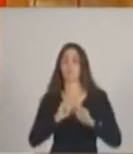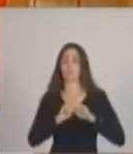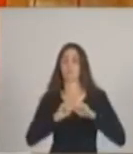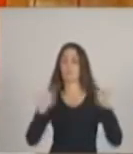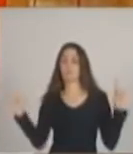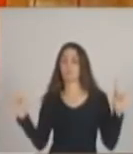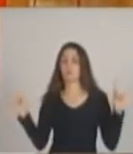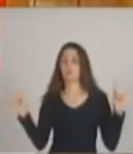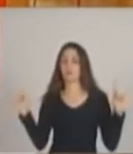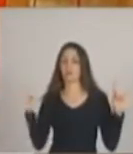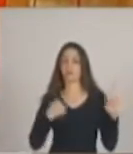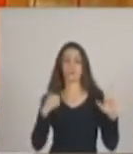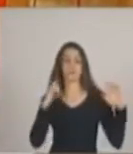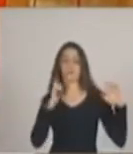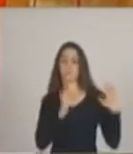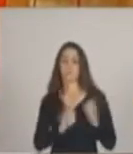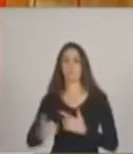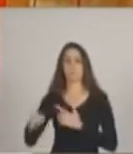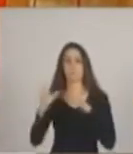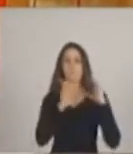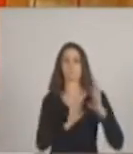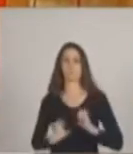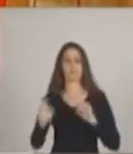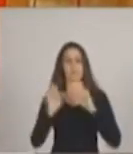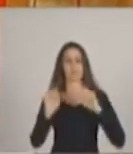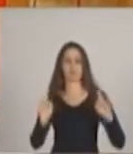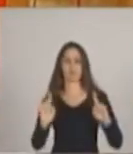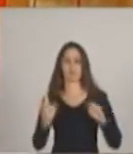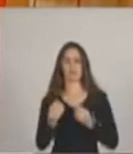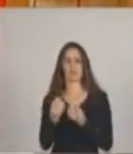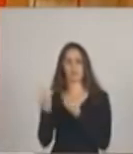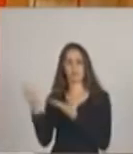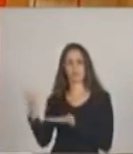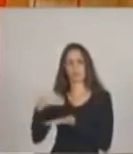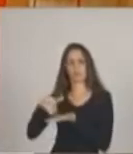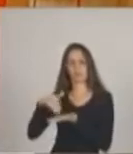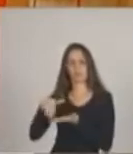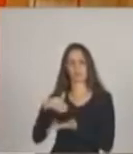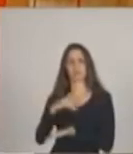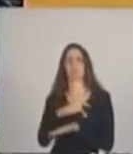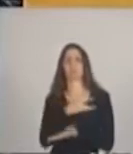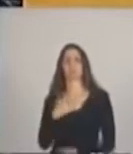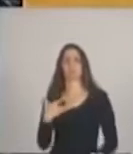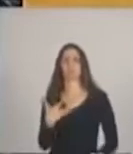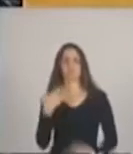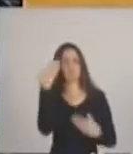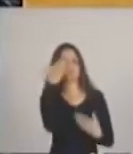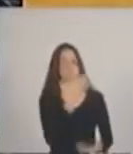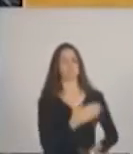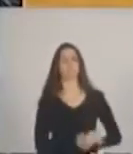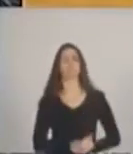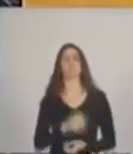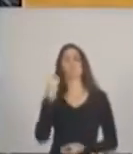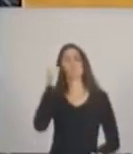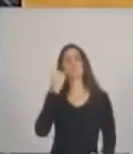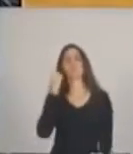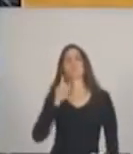disso um cavalo de batalha e vou apresentar uma indicação à Secretaria de Saúde do Estado. Agradecemos, deputado Janete. Deputado Luiz